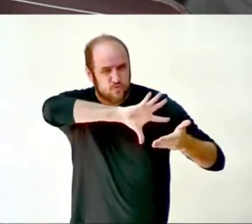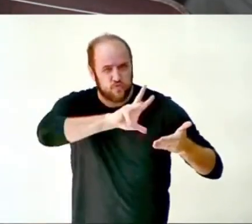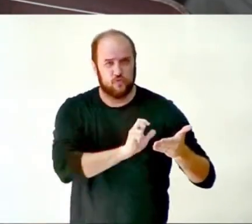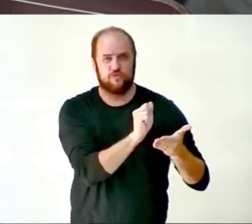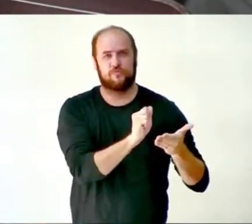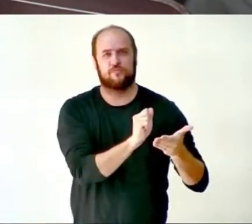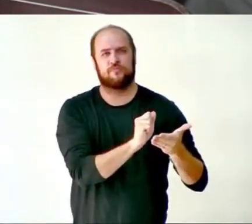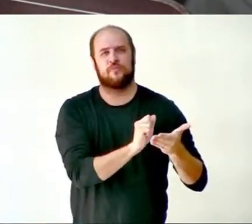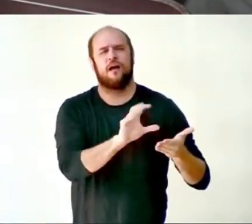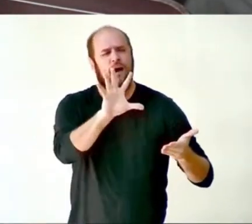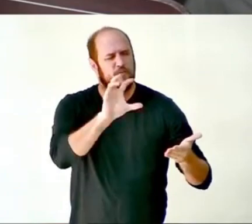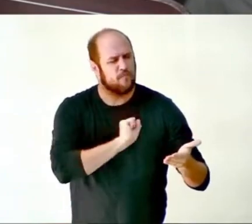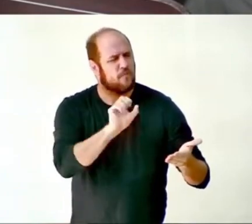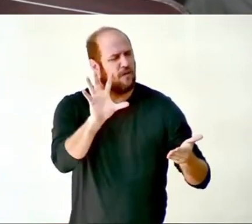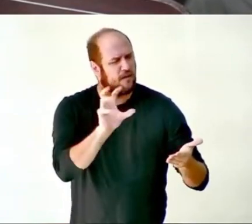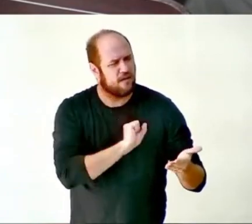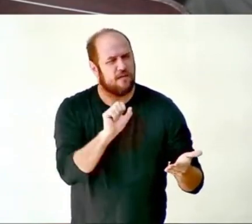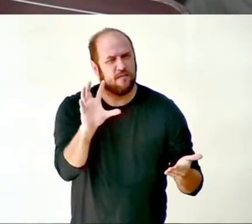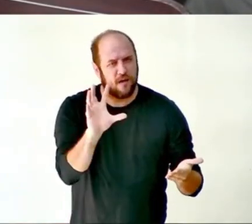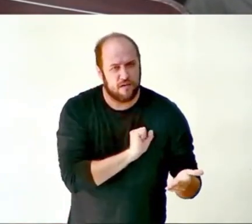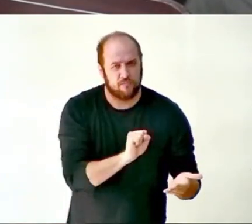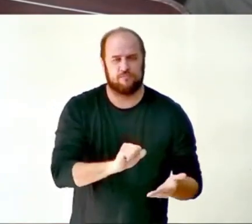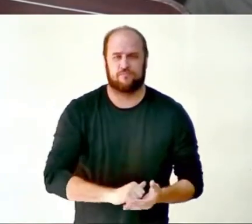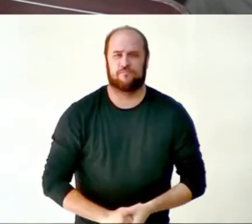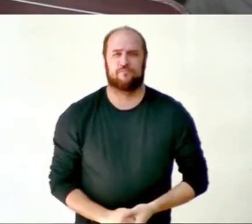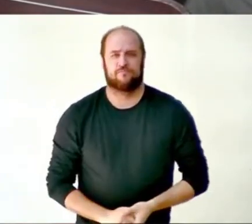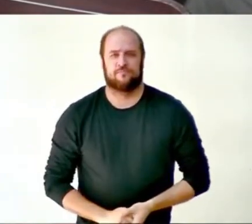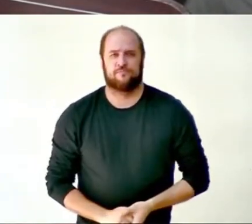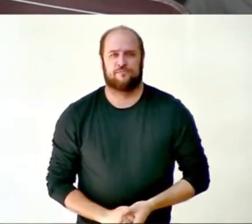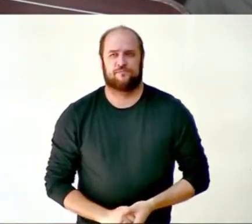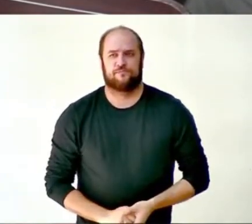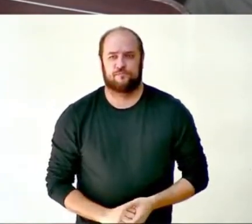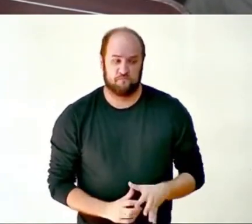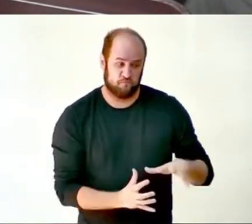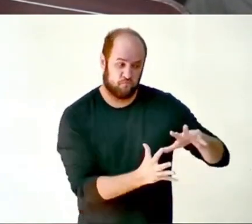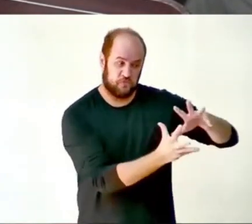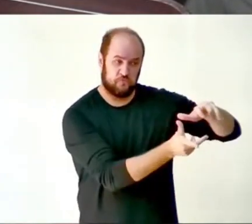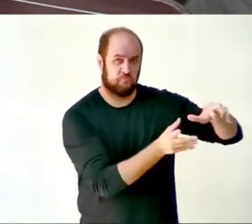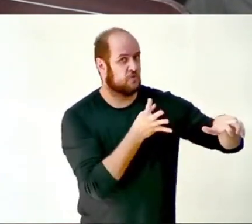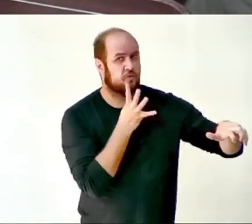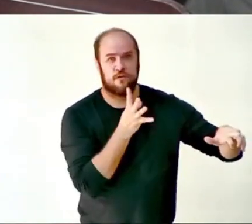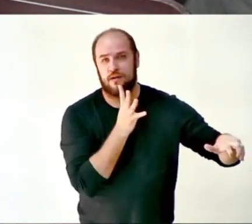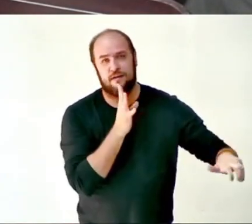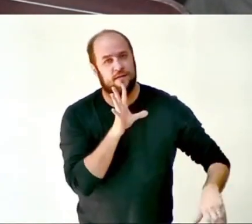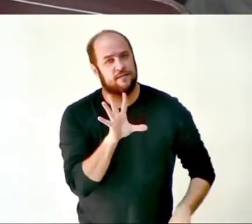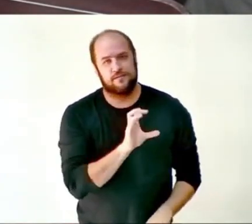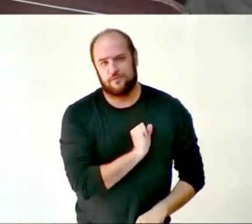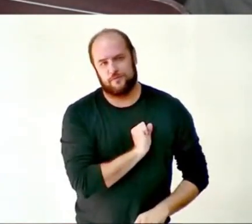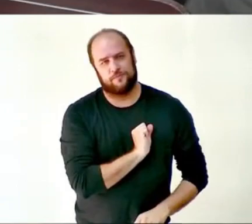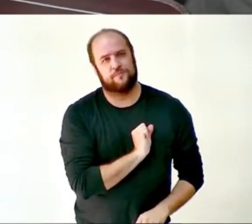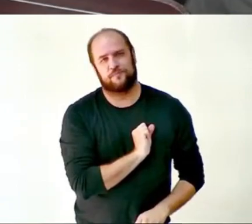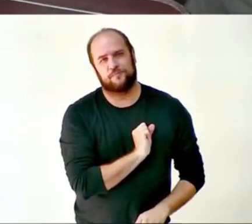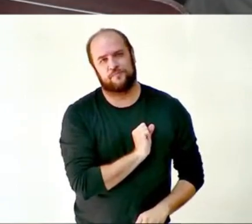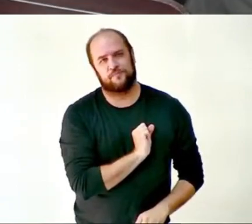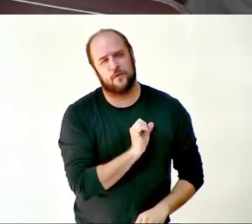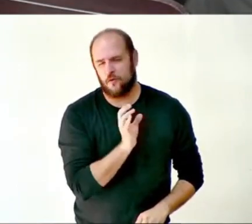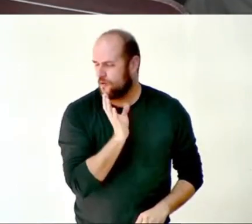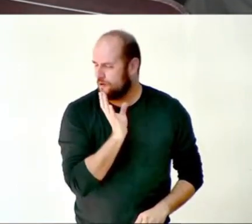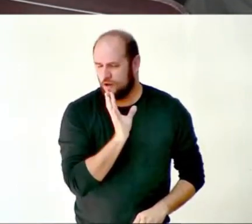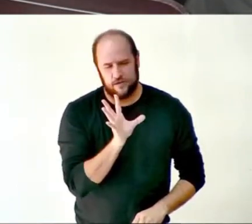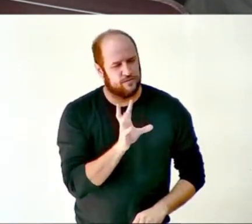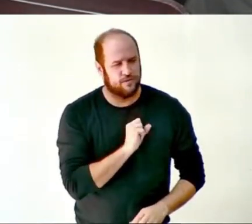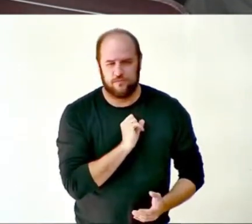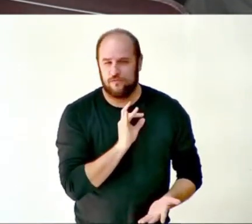Amor, amor e amor. O mundo não sabe o que é o amor, porque o mundo não conhece o que é